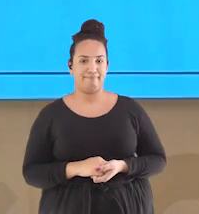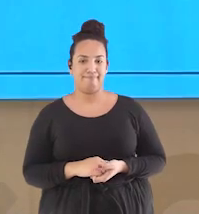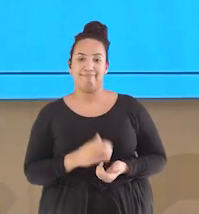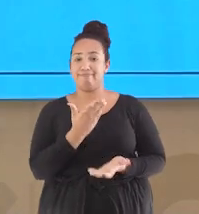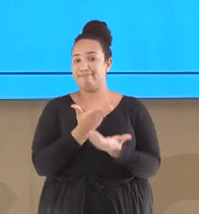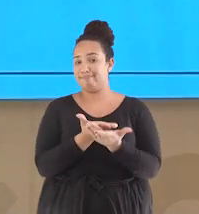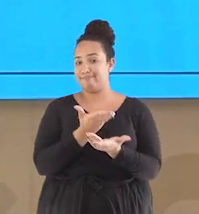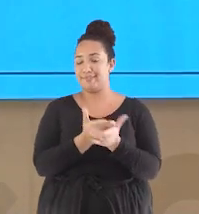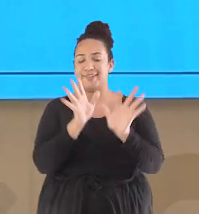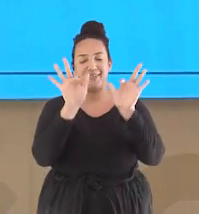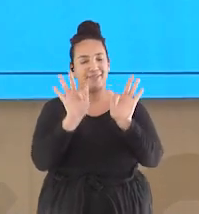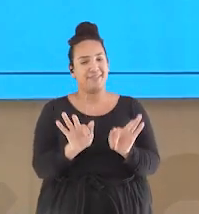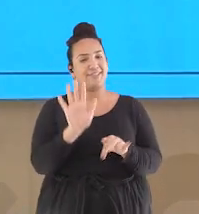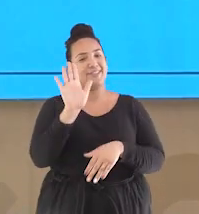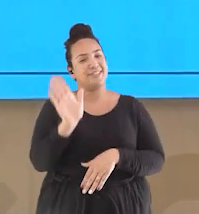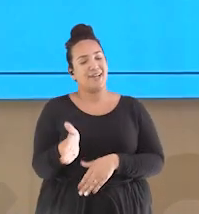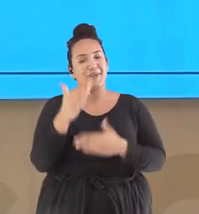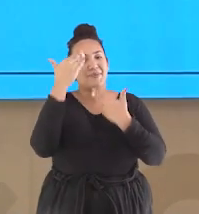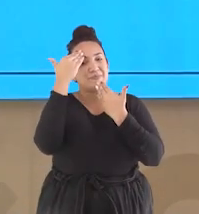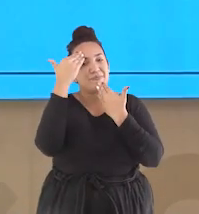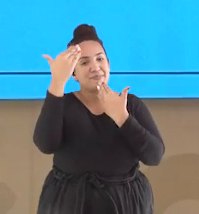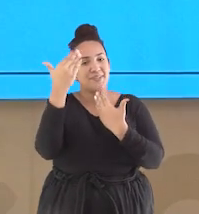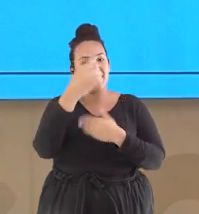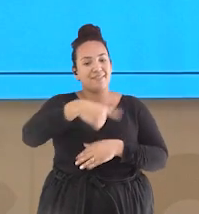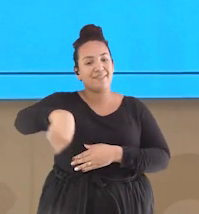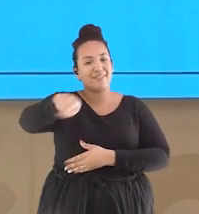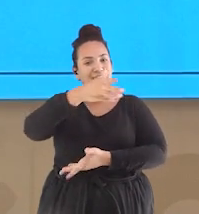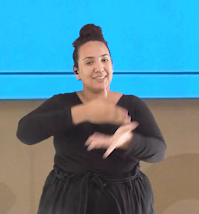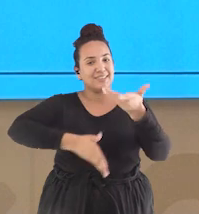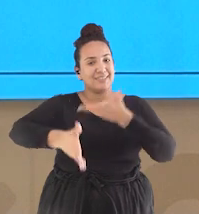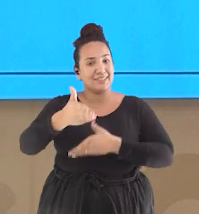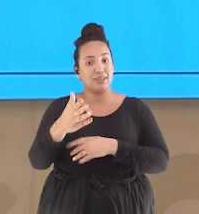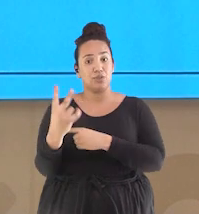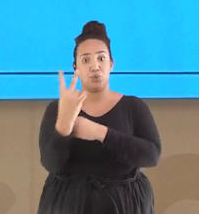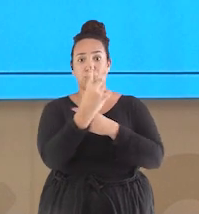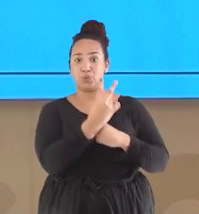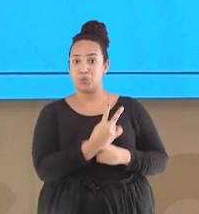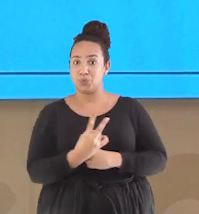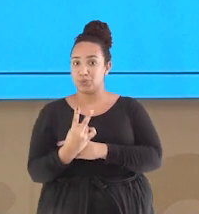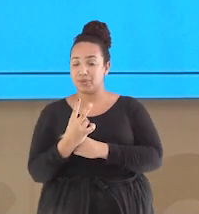Nossa aula chegou ao fim. Muito obrigado pela participação de vocês. Fiquem